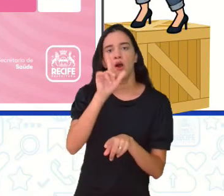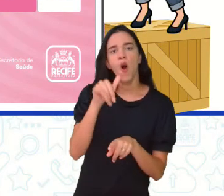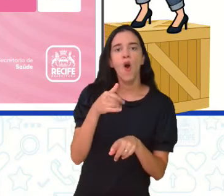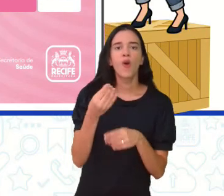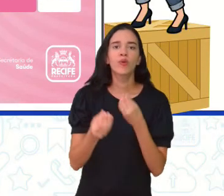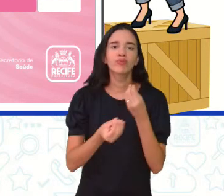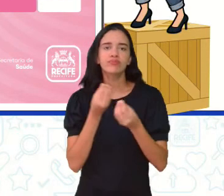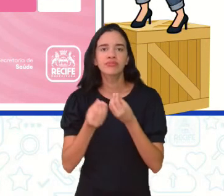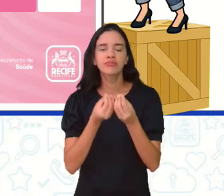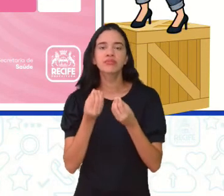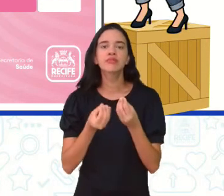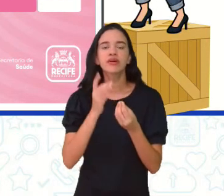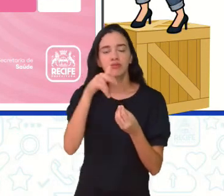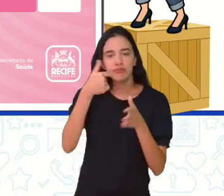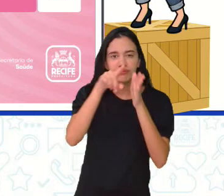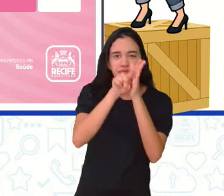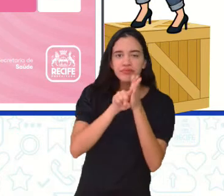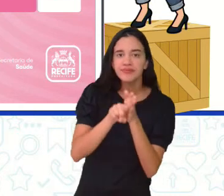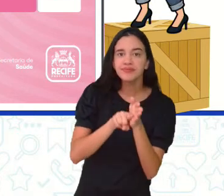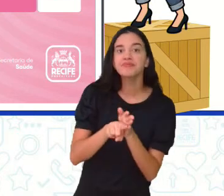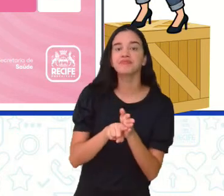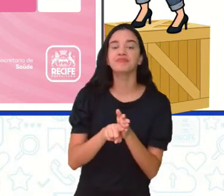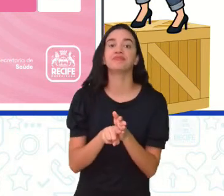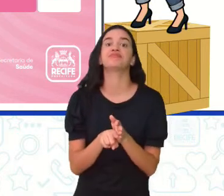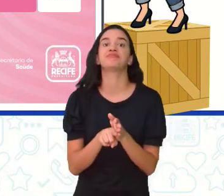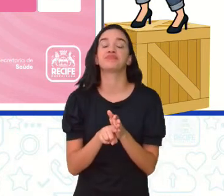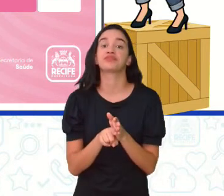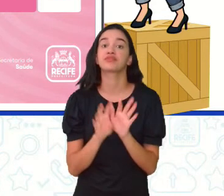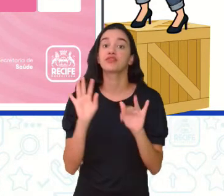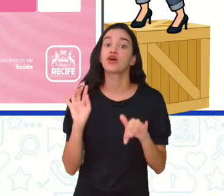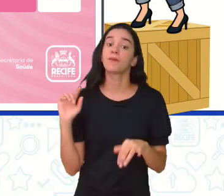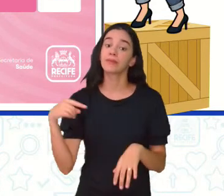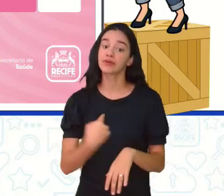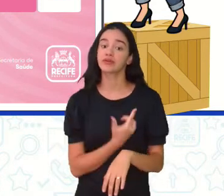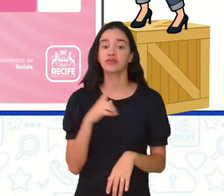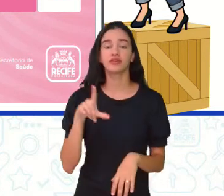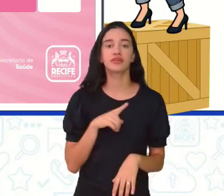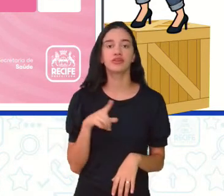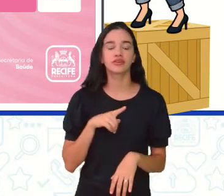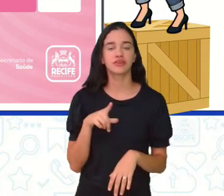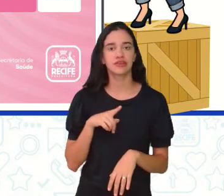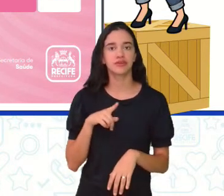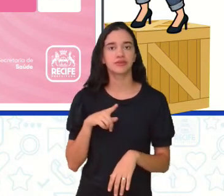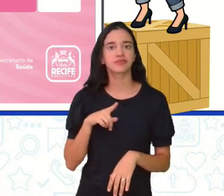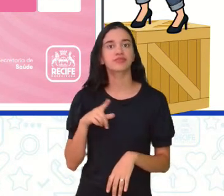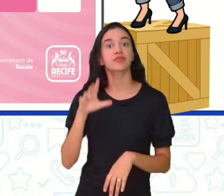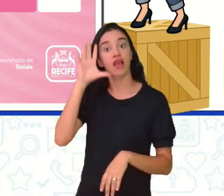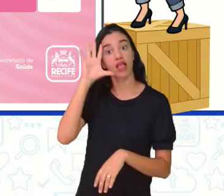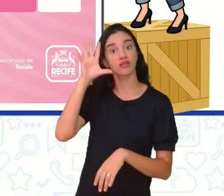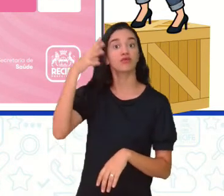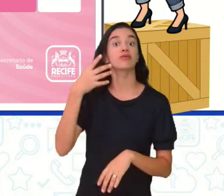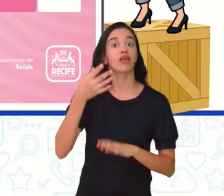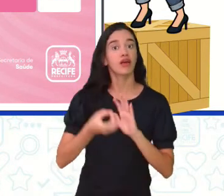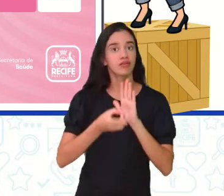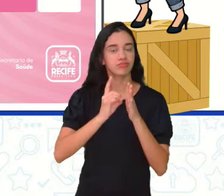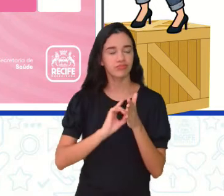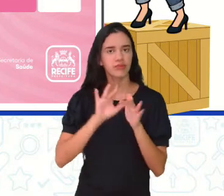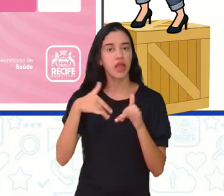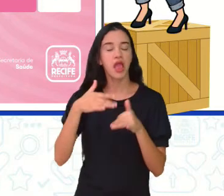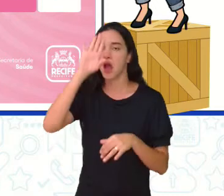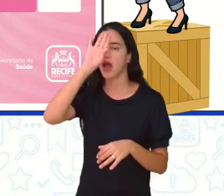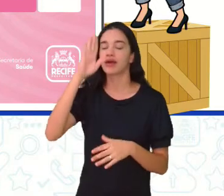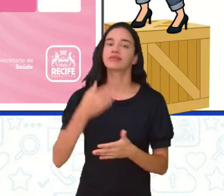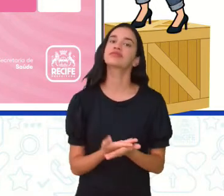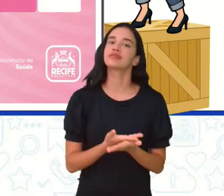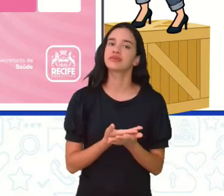buscar esse diagnóstico, né, se for o caso, precoce, para que a gente tenha aí um resultado bem satisfatório. Acredito